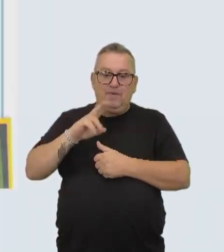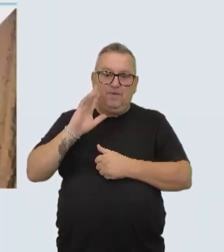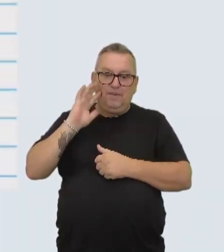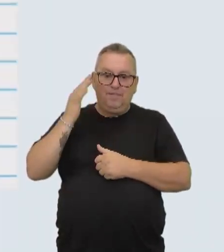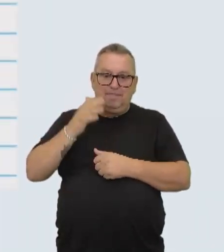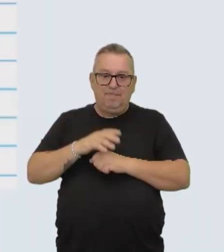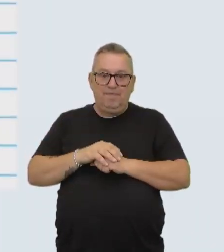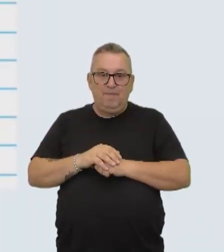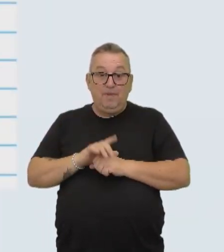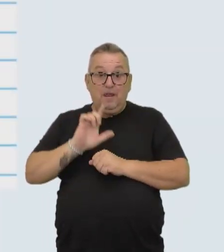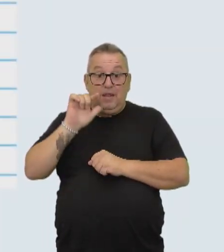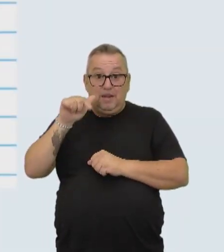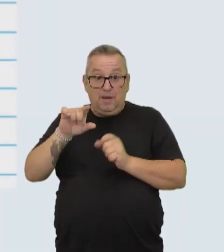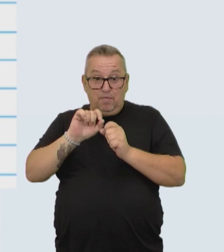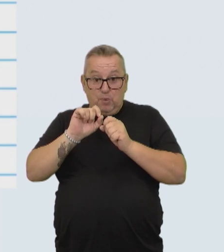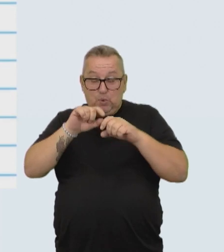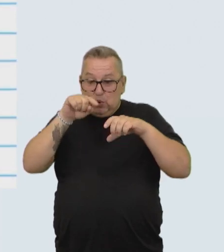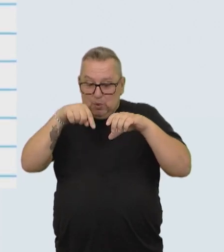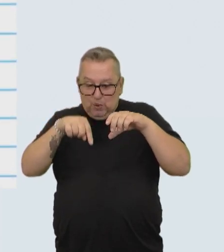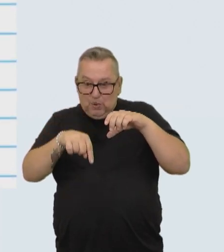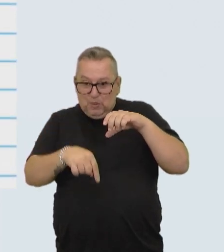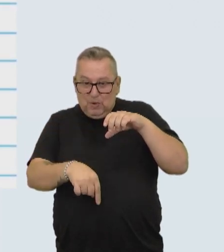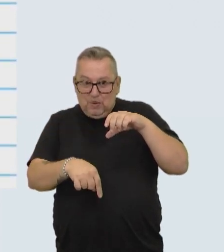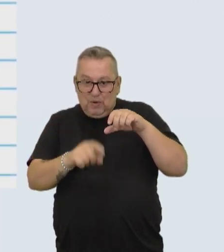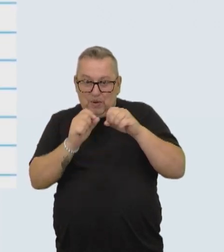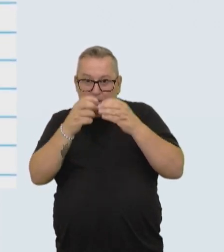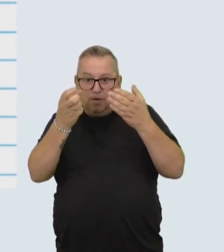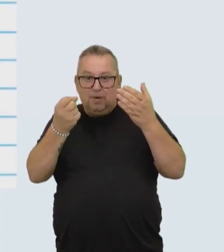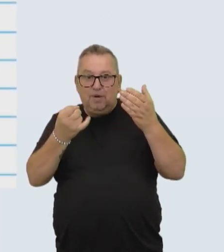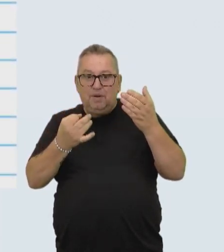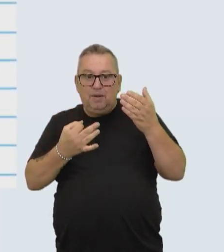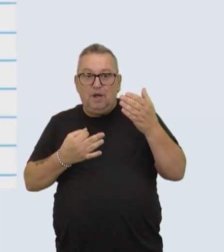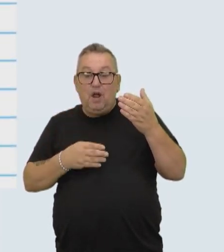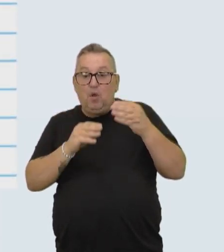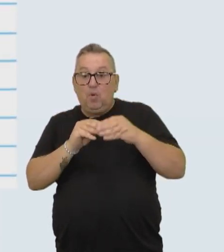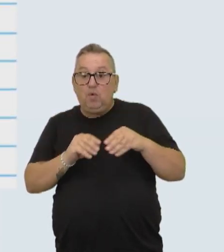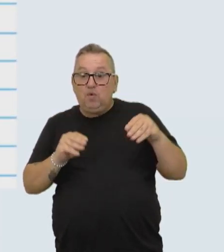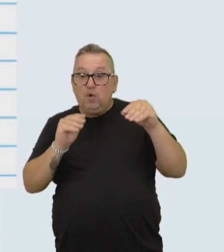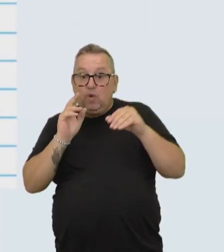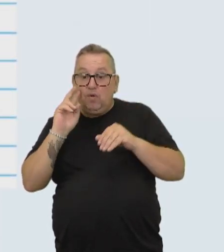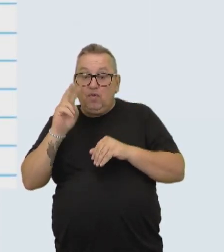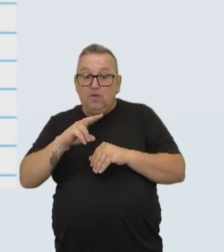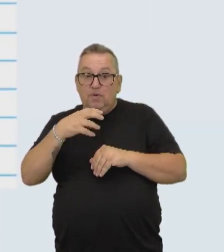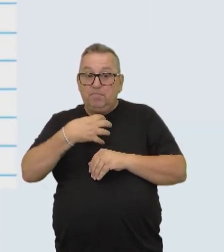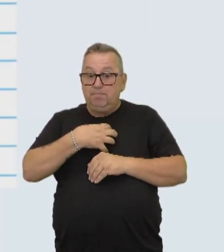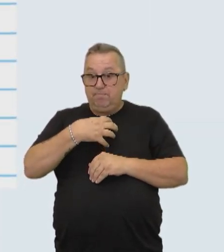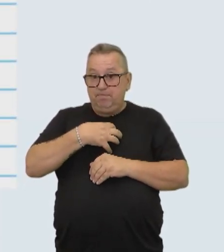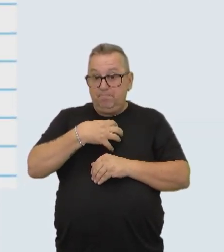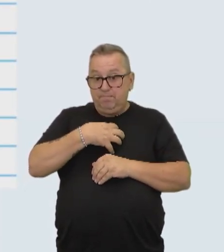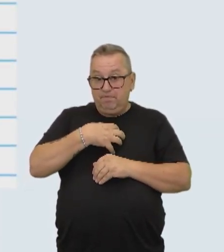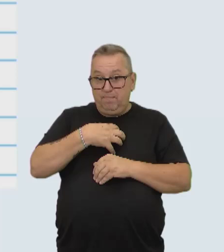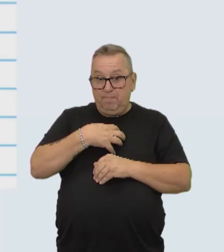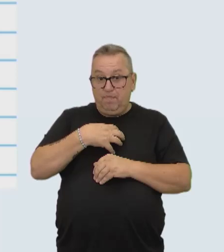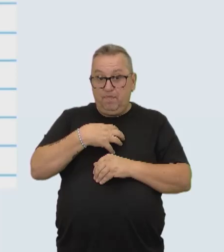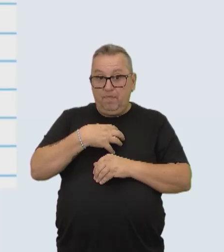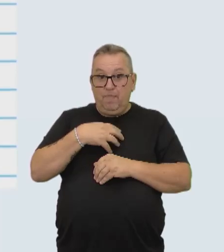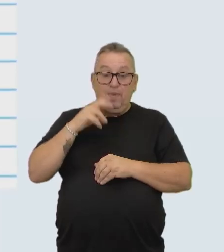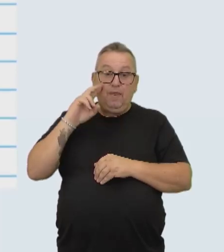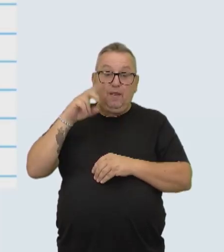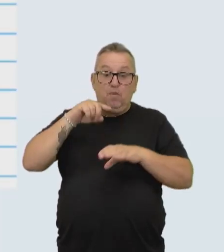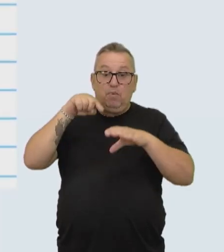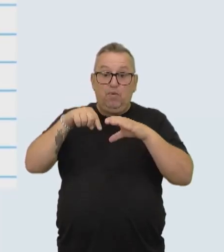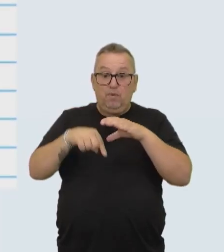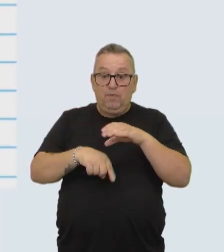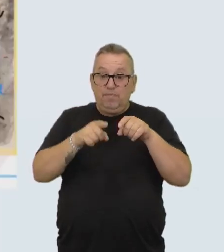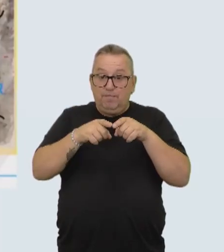hein? Depois de fazer o buraco, faça uma descrição completa do solo, levando em conta características como transição,